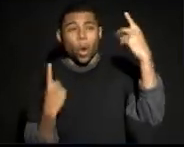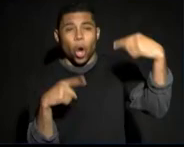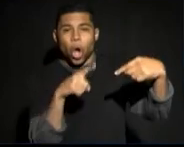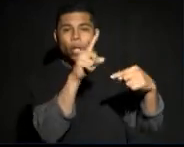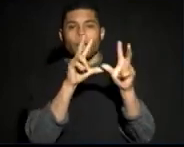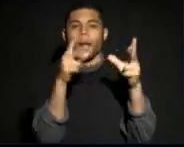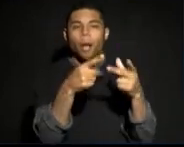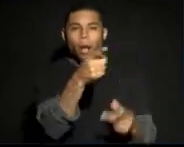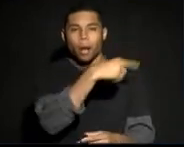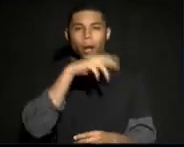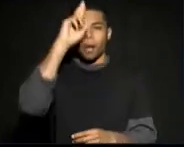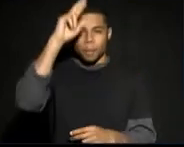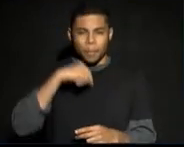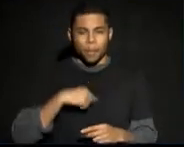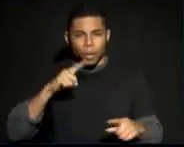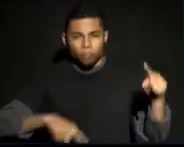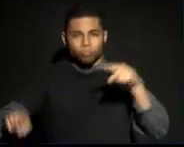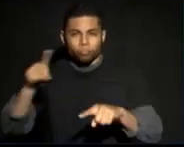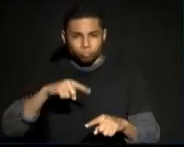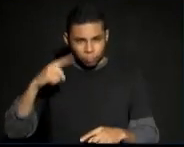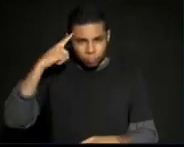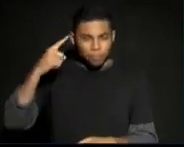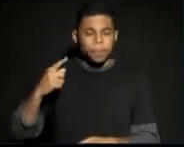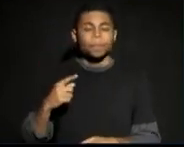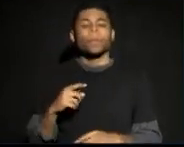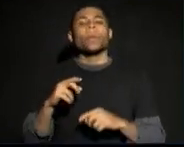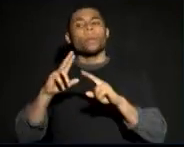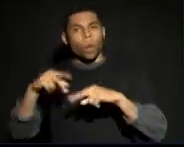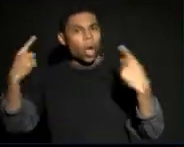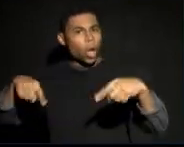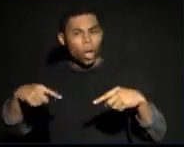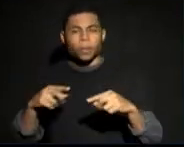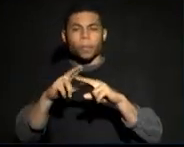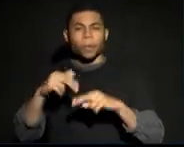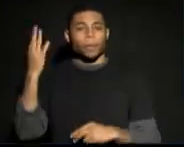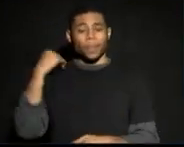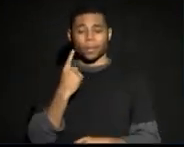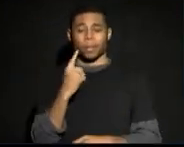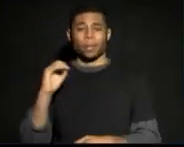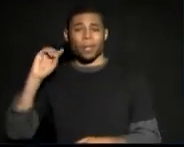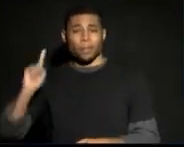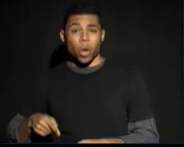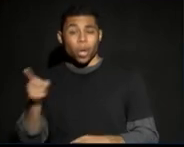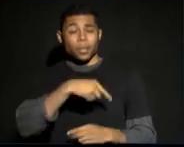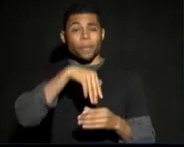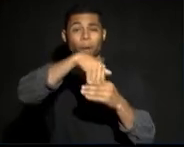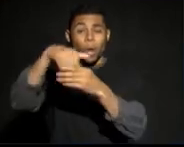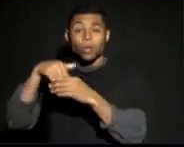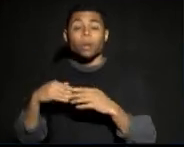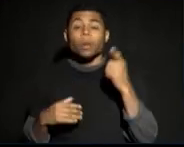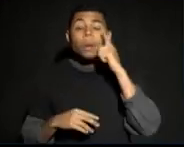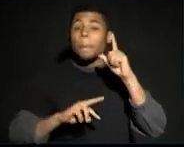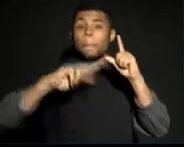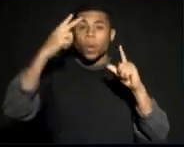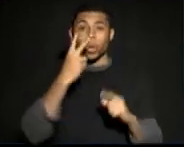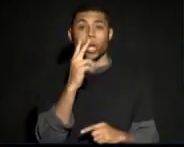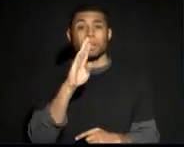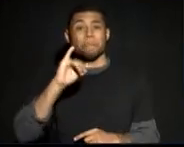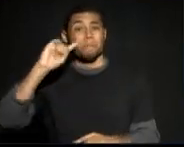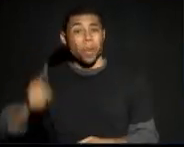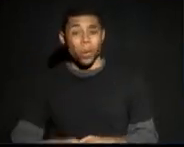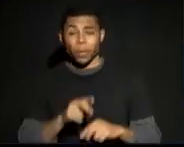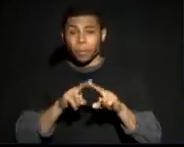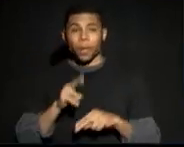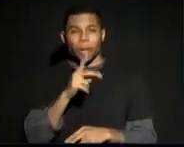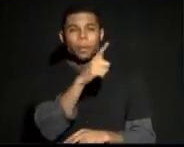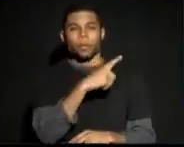da Câmara o ponto contratou BNDS avaliação dos dois blocos eram 110 milhões saiu por dois Bis no